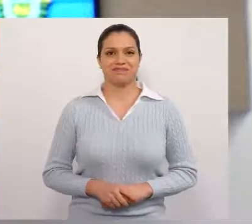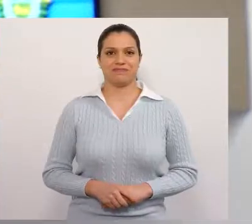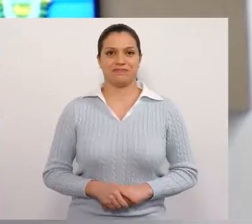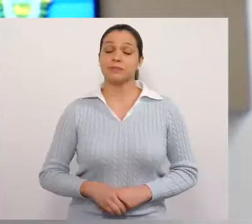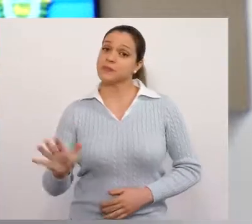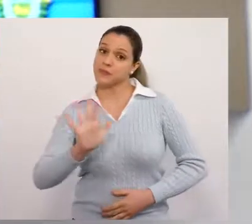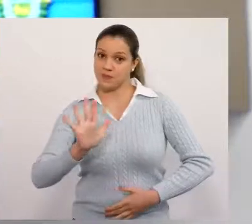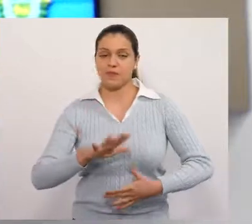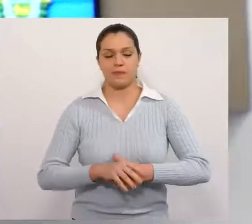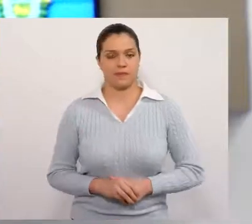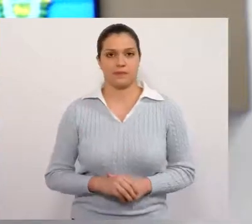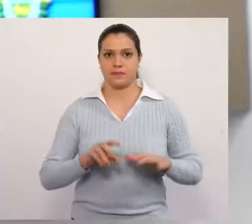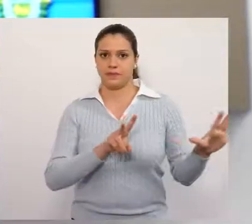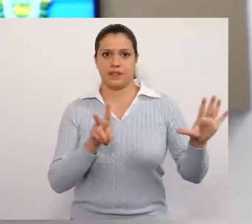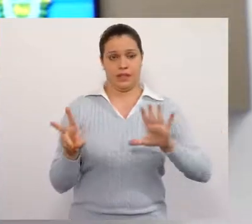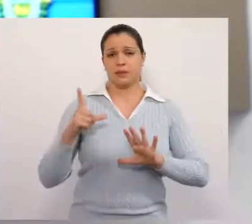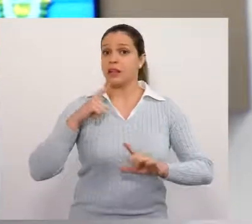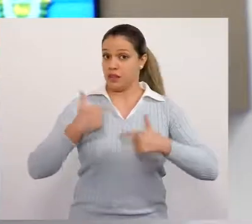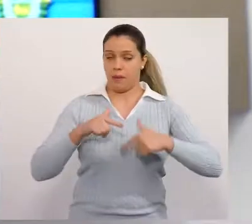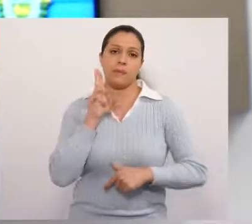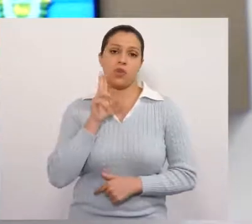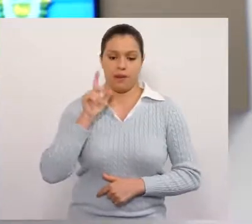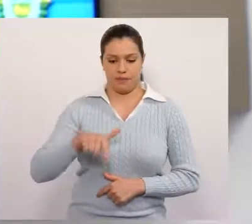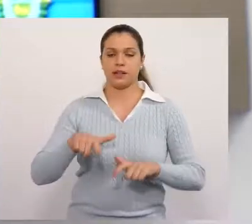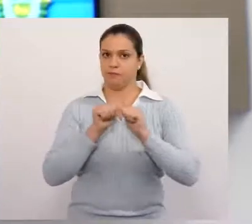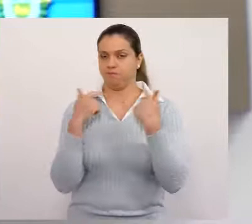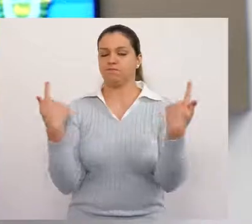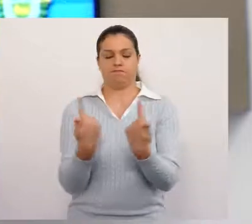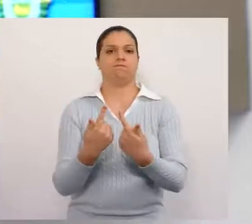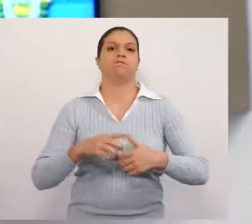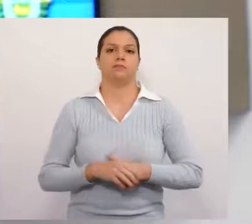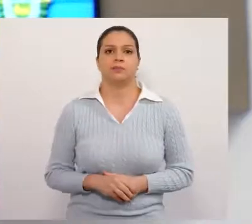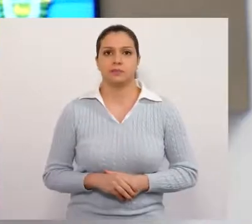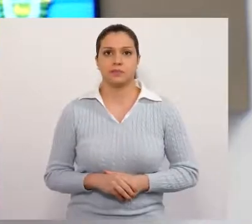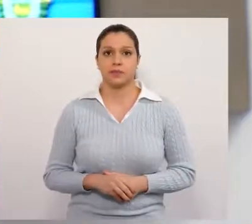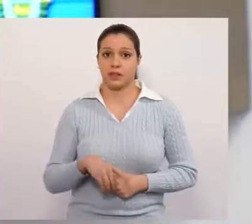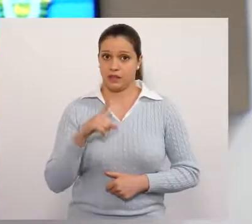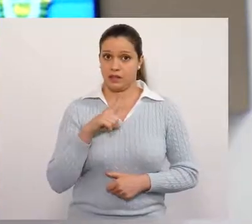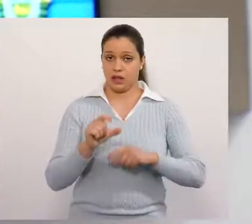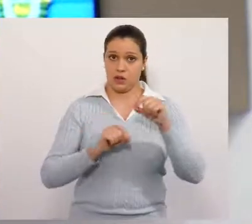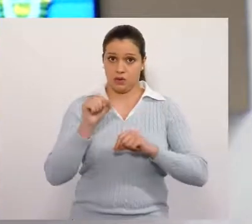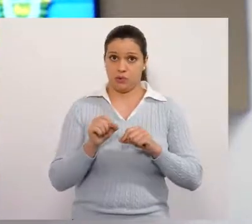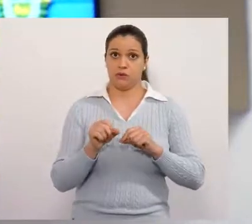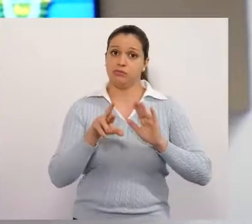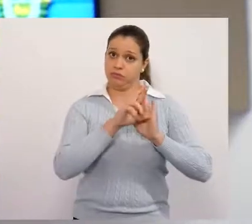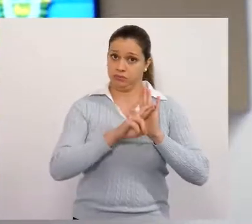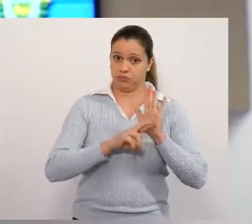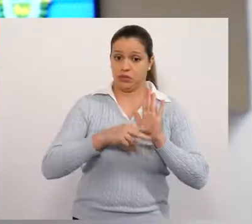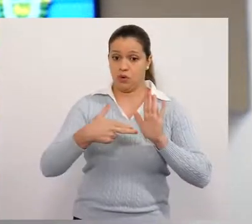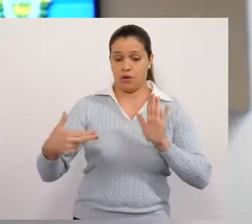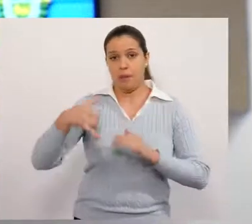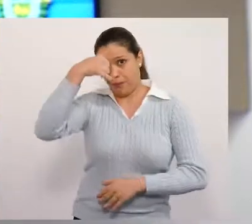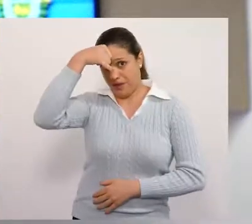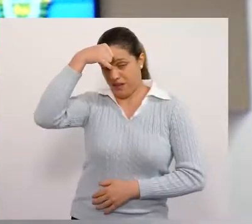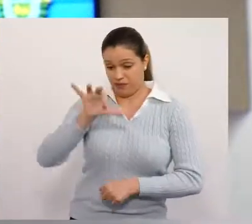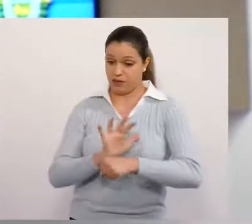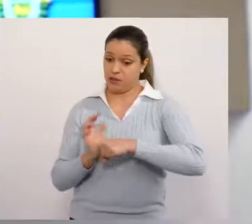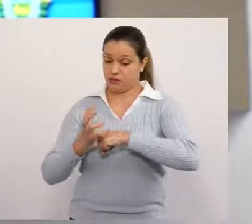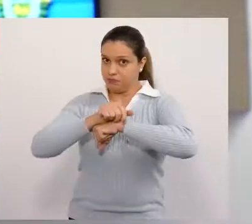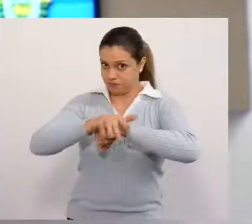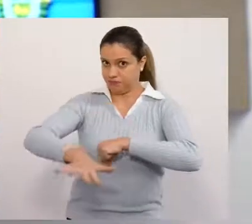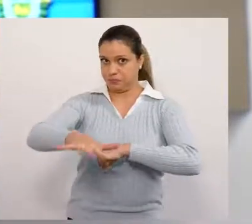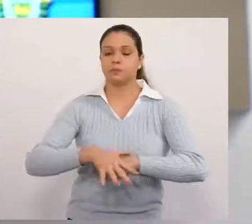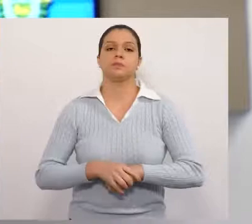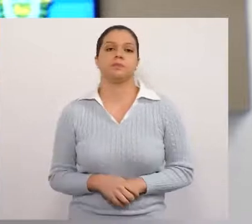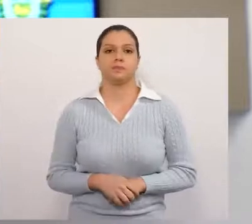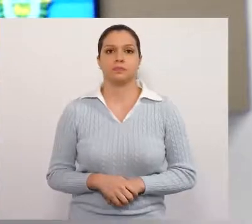Olá! A semana foi de trabalho normal na Assembleia Legislativa, com a adoção de práticas que impedem a